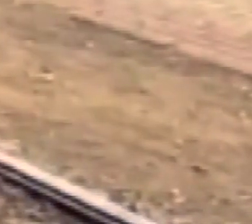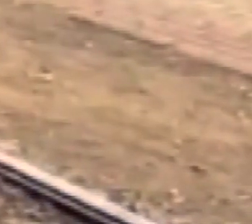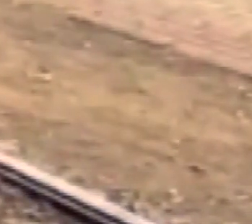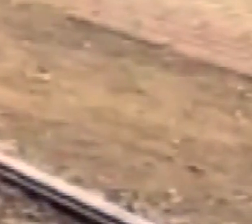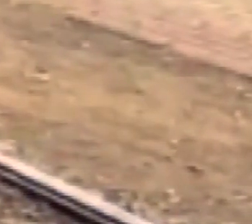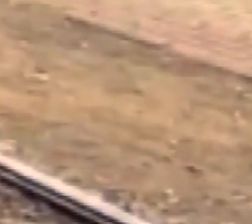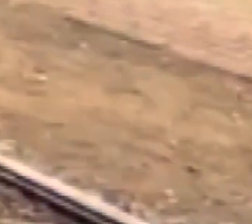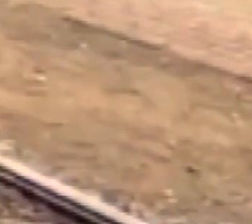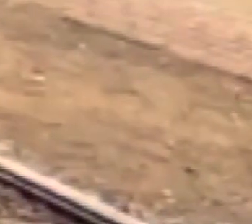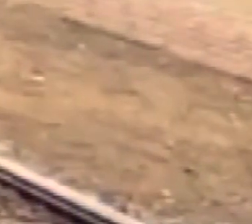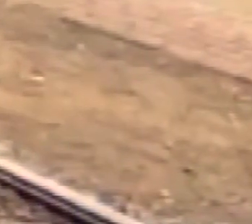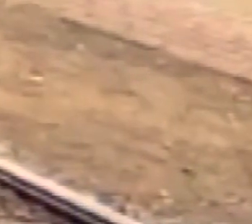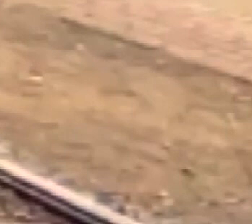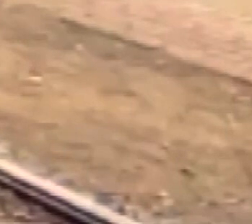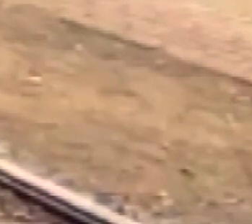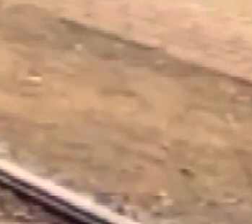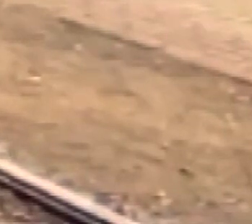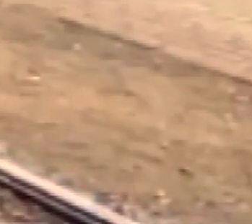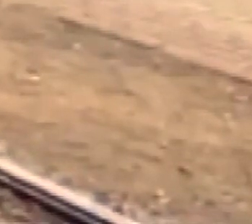sim.